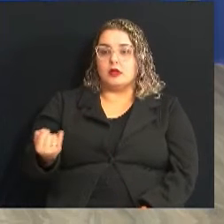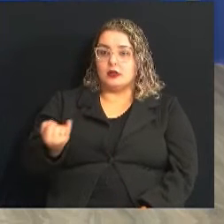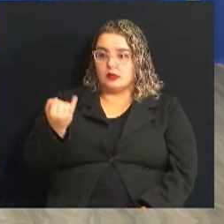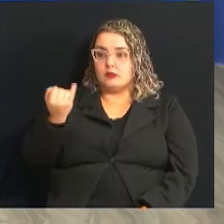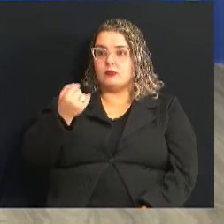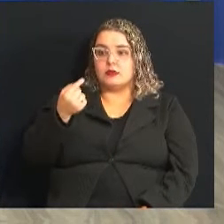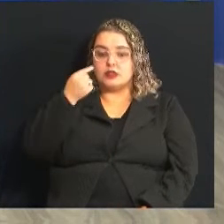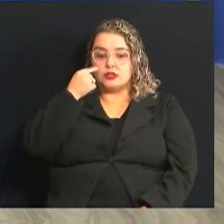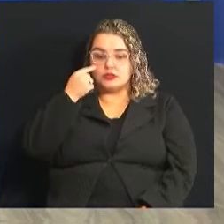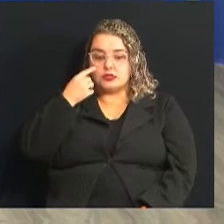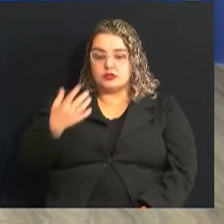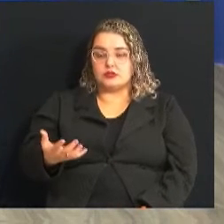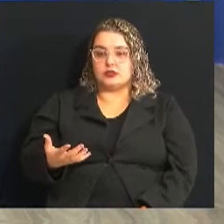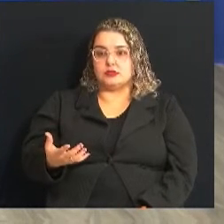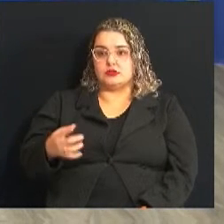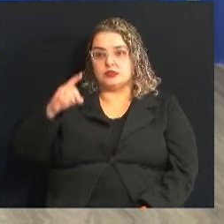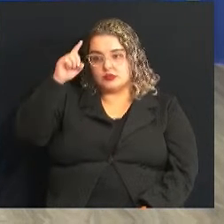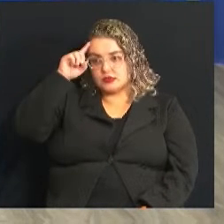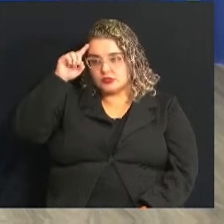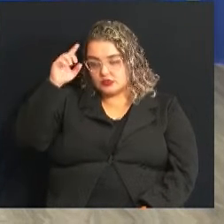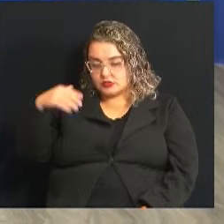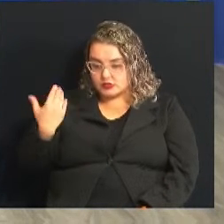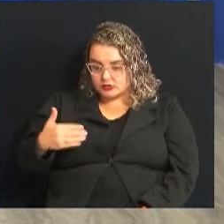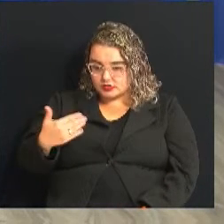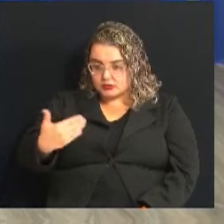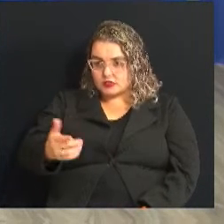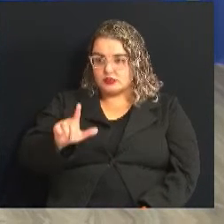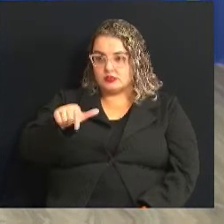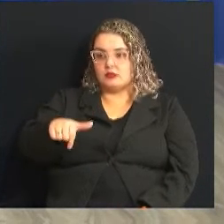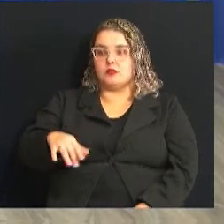observação, né, dos dias seguintes após o luto.